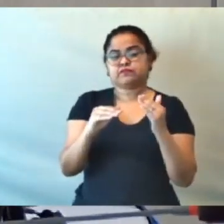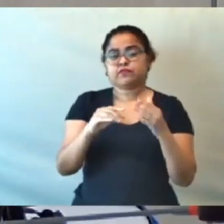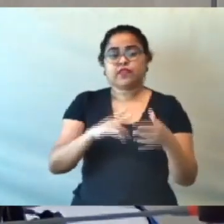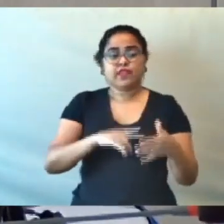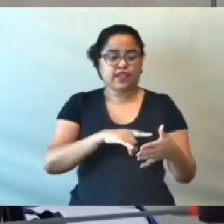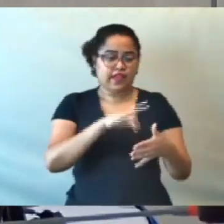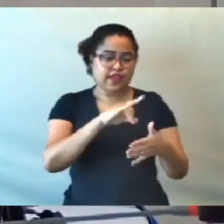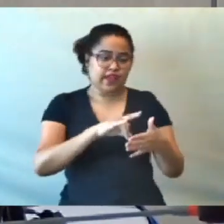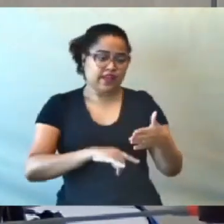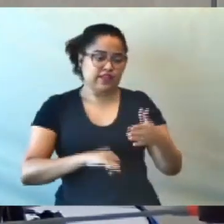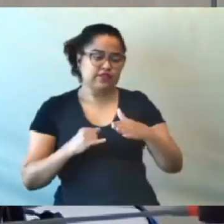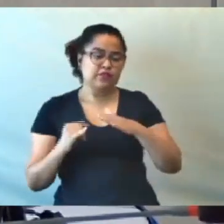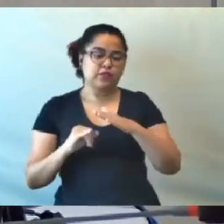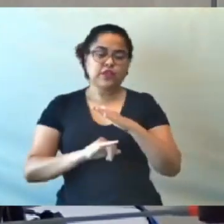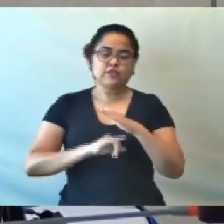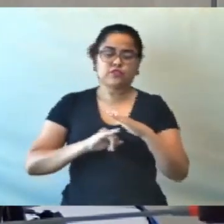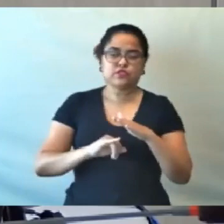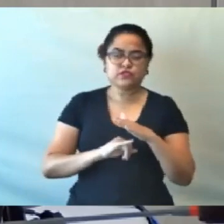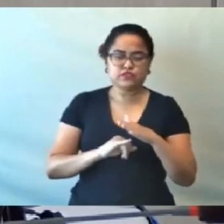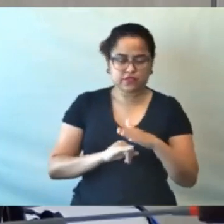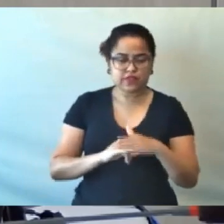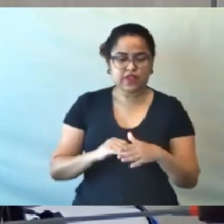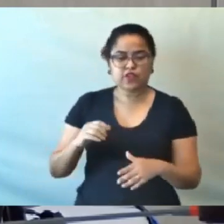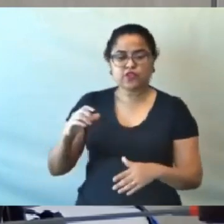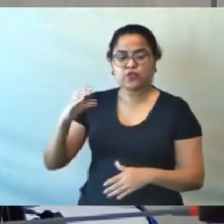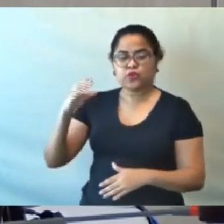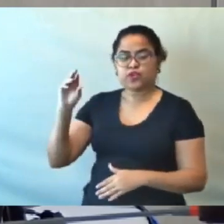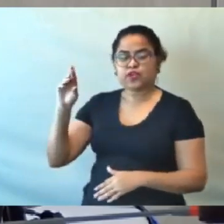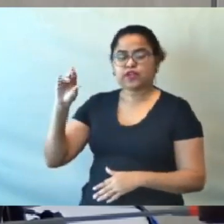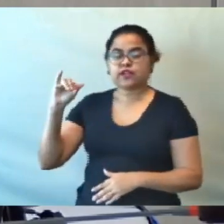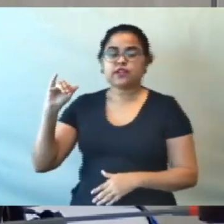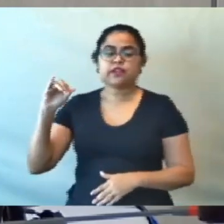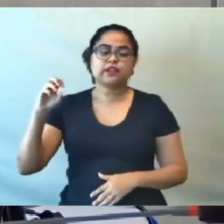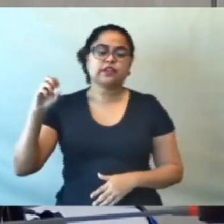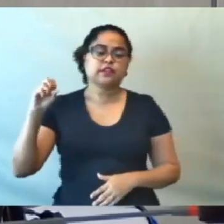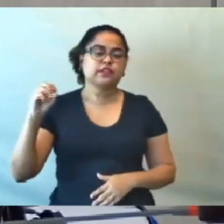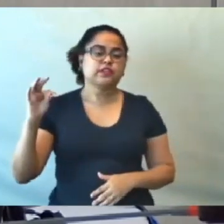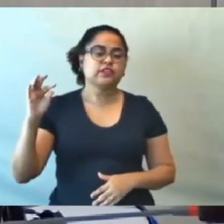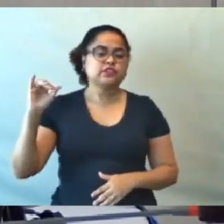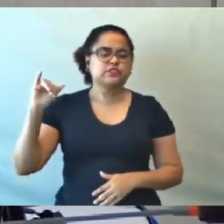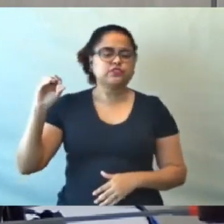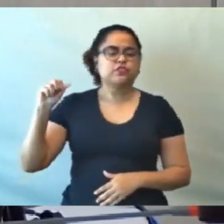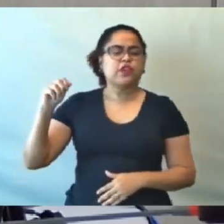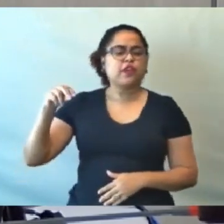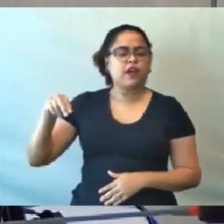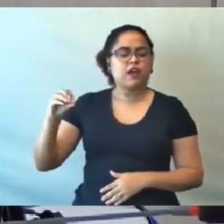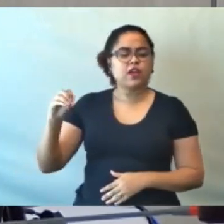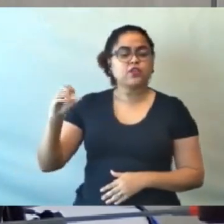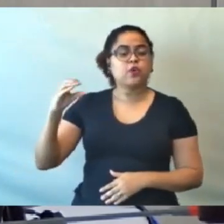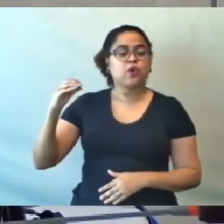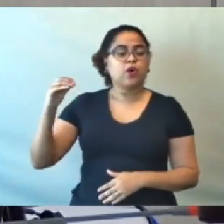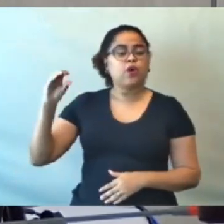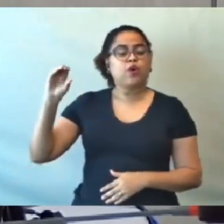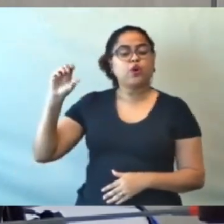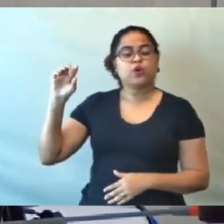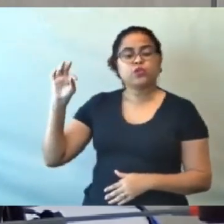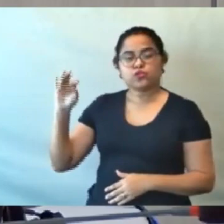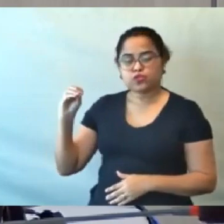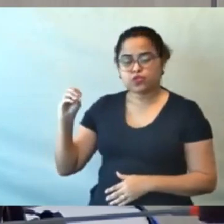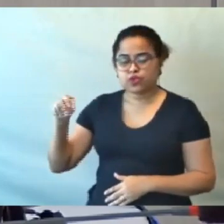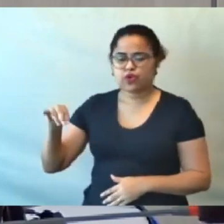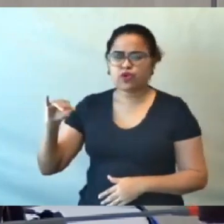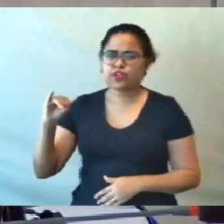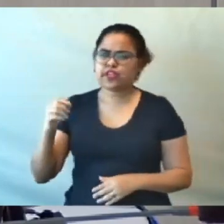da importância hoje dessa reunião. Porque ao ler o relatório, nós entendemos exatamente o quê? Que vocês